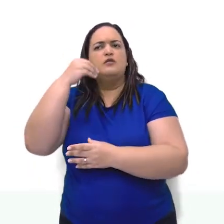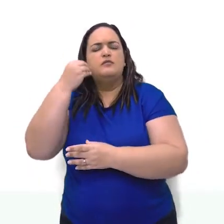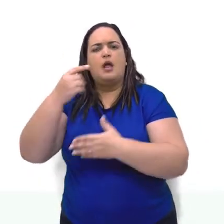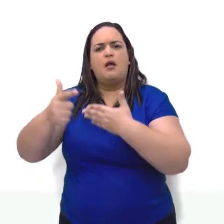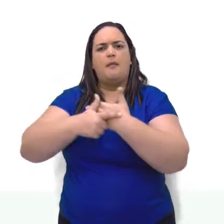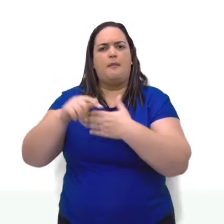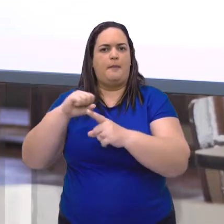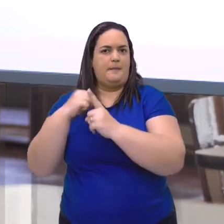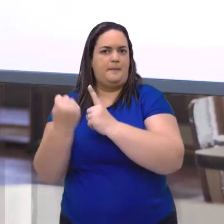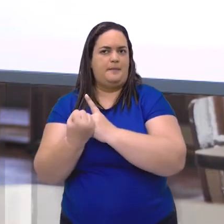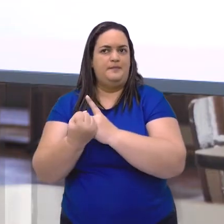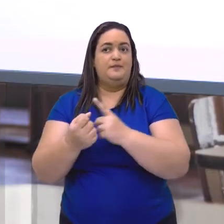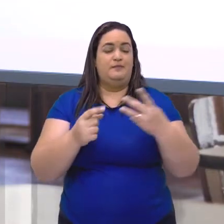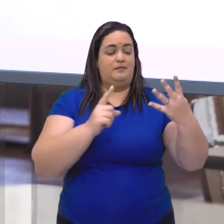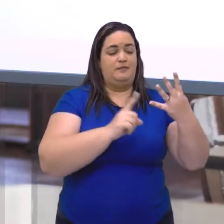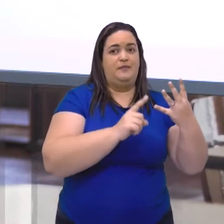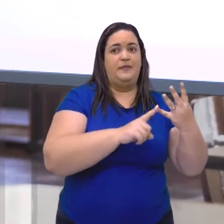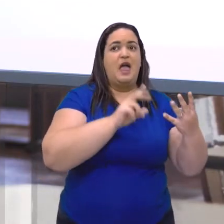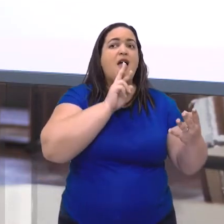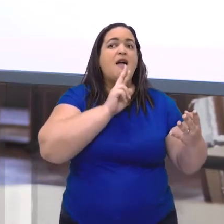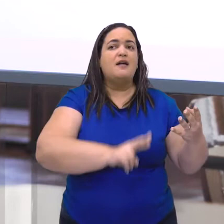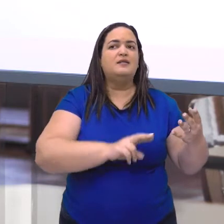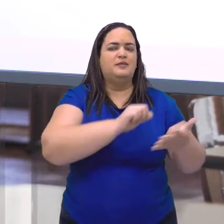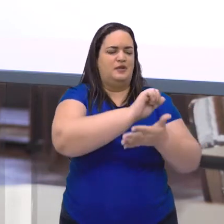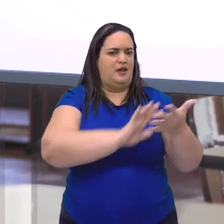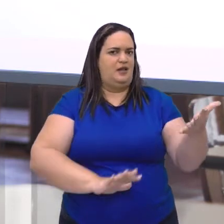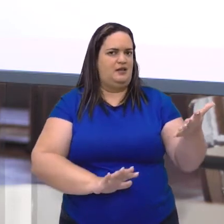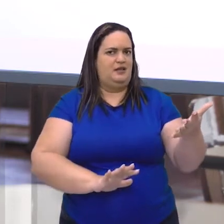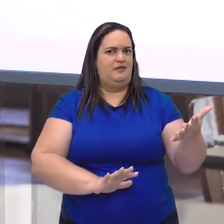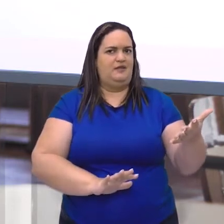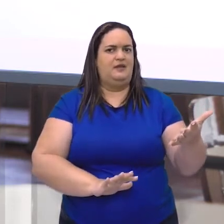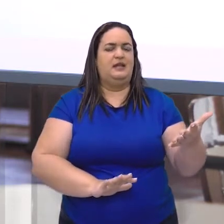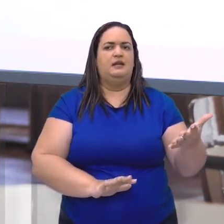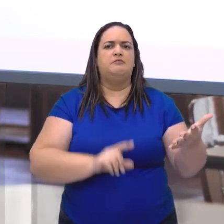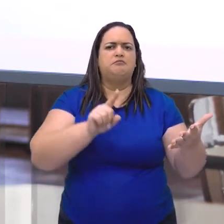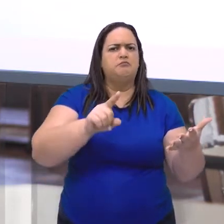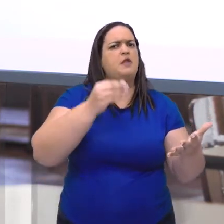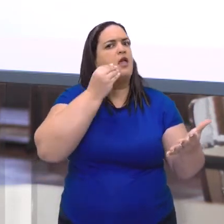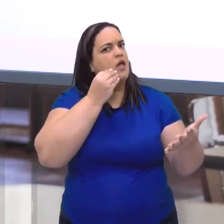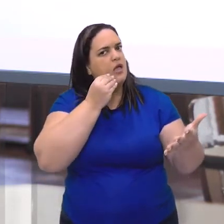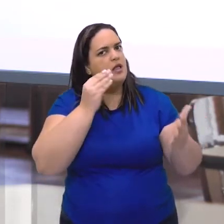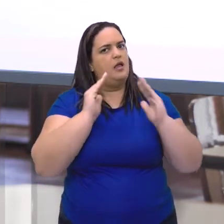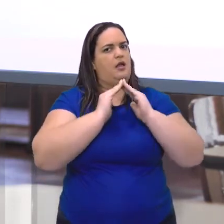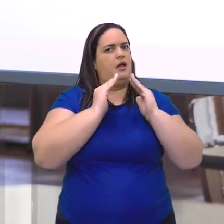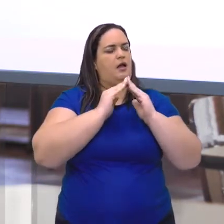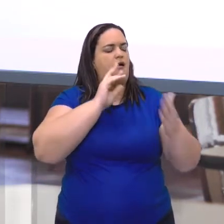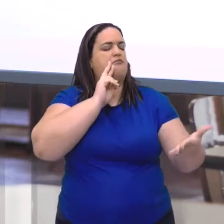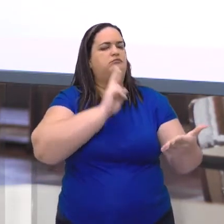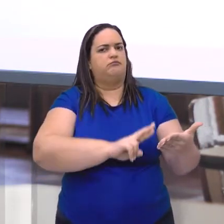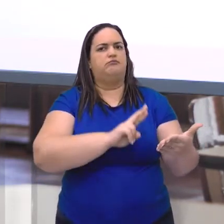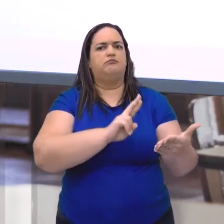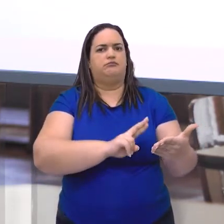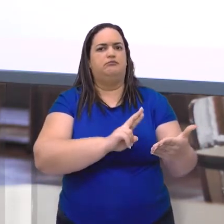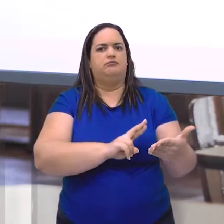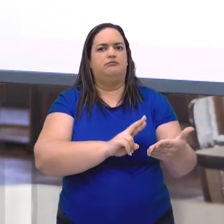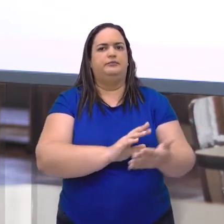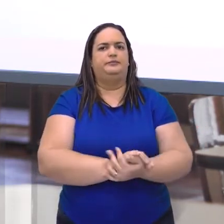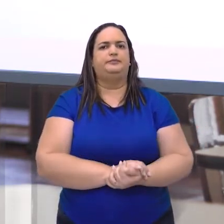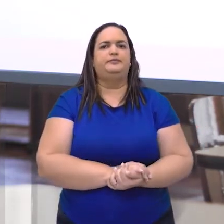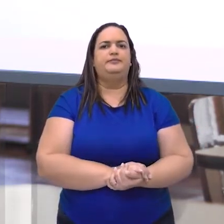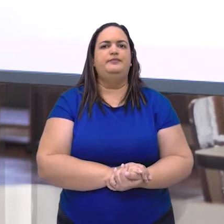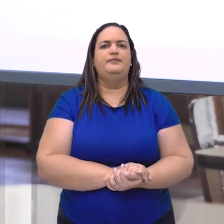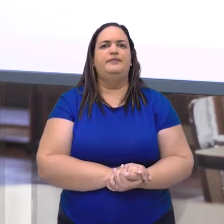às atividades. Vocês aí têm que estar respondendo essas atividades em casa, que é para ter o